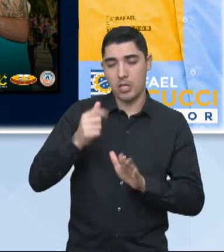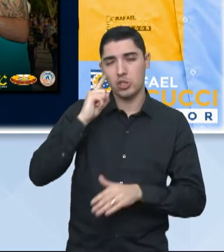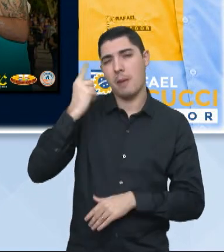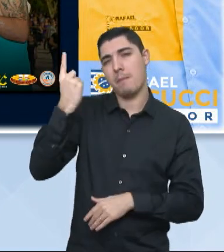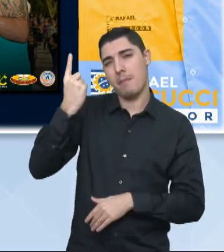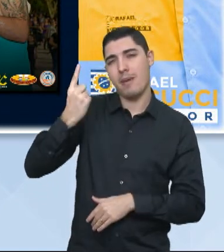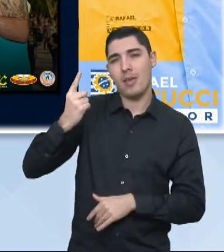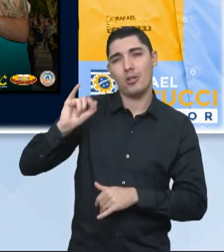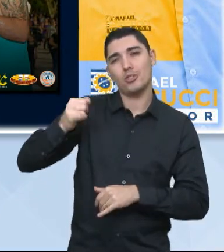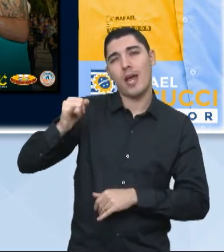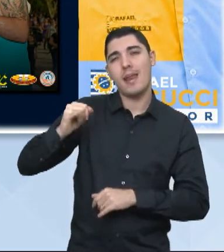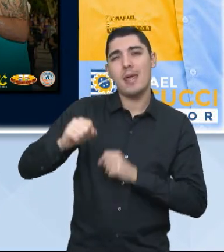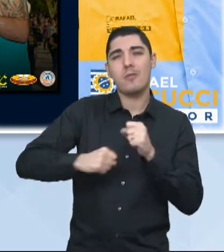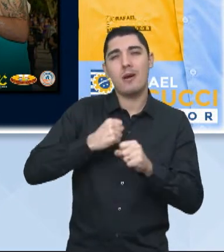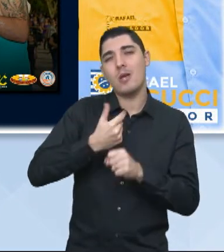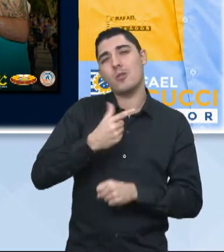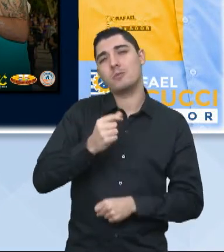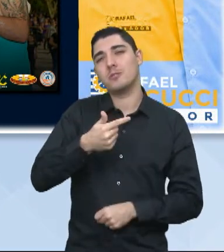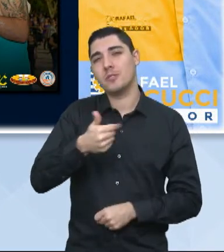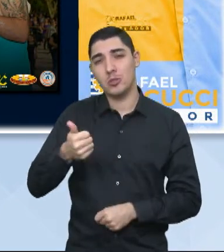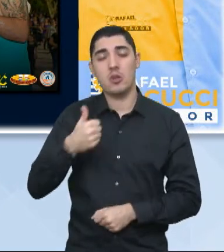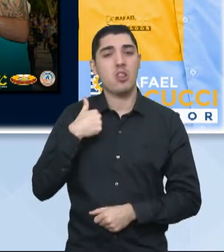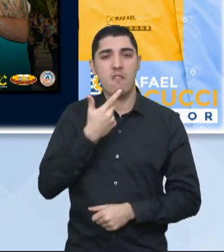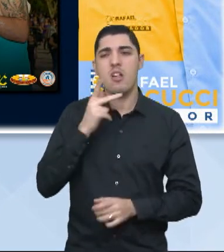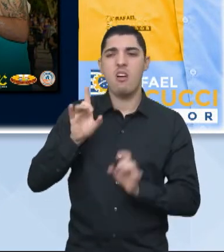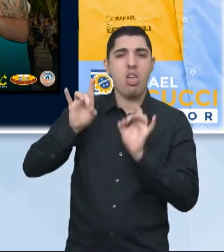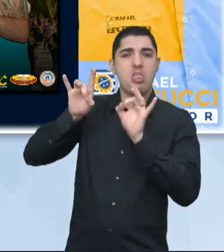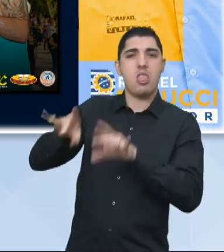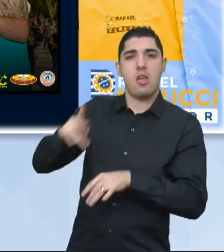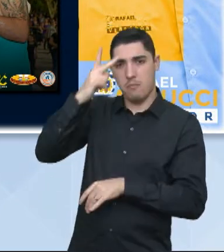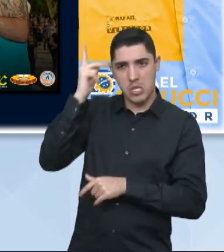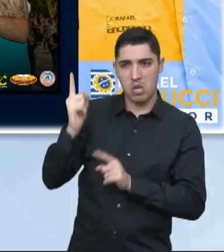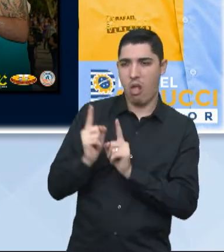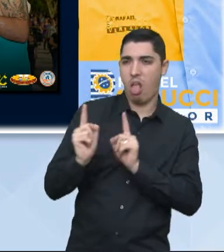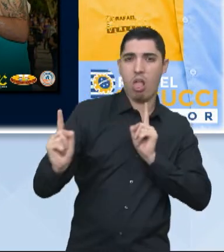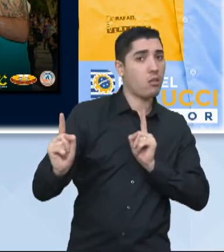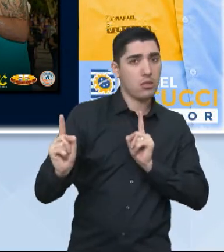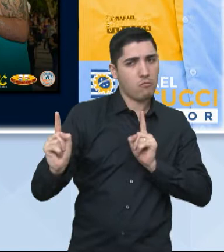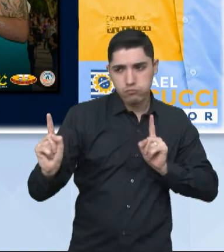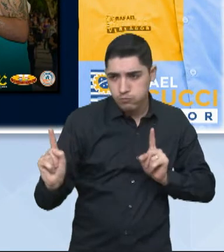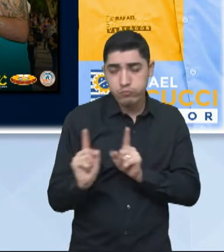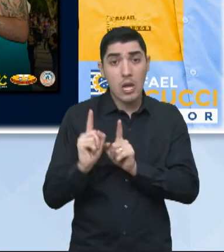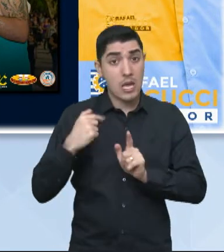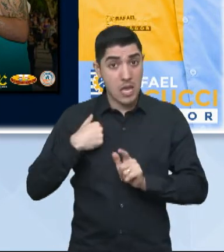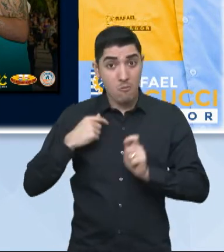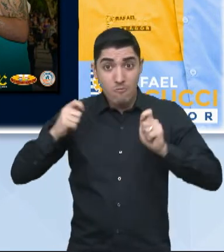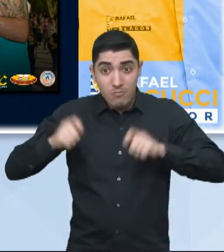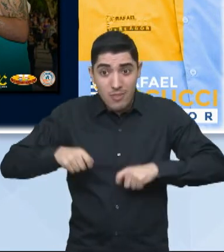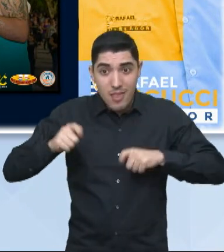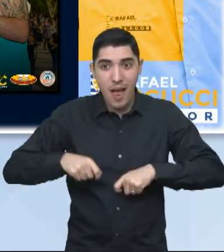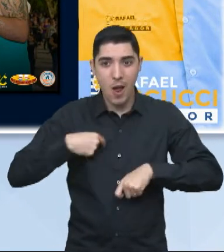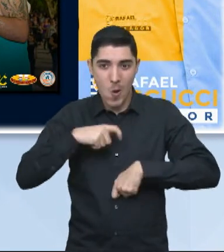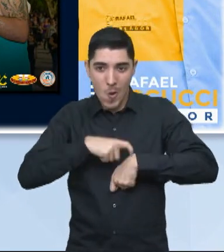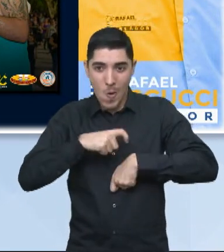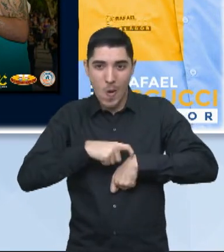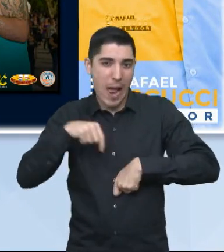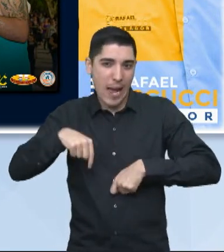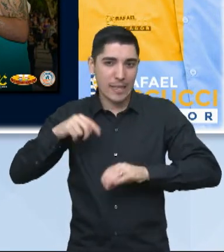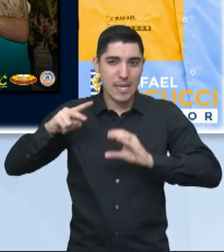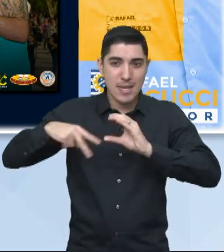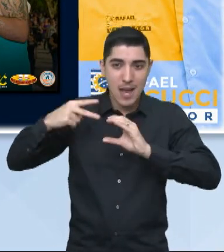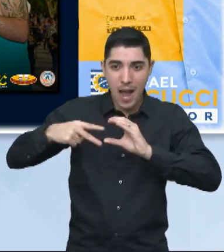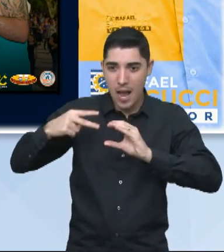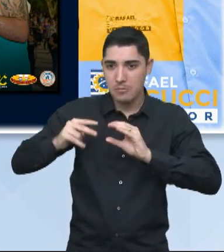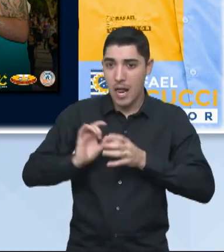2021, que a gente não deixaria de estar próximo às pessoas e toda vez que eu posso, que o horário aqui da Câmara